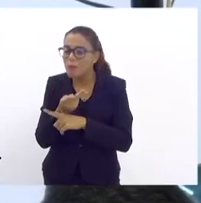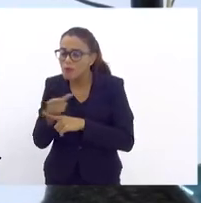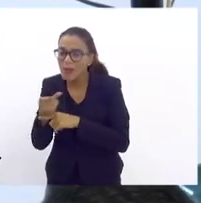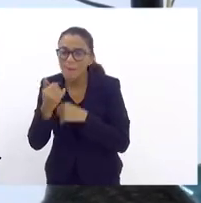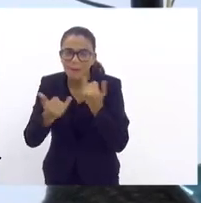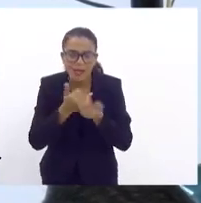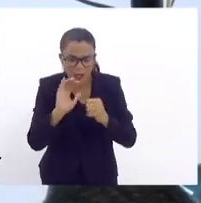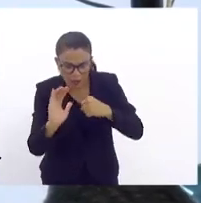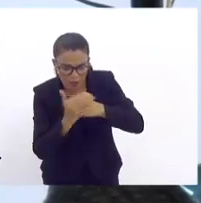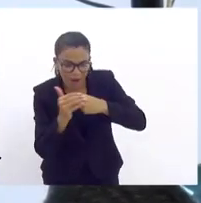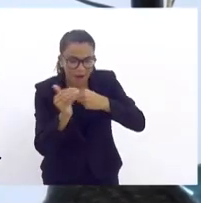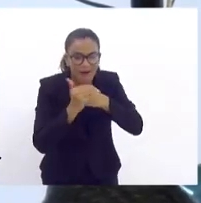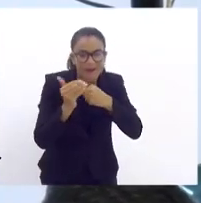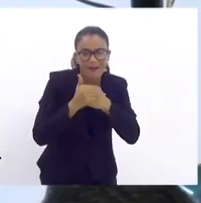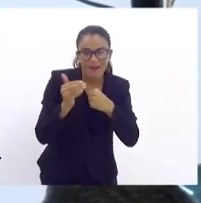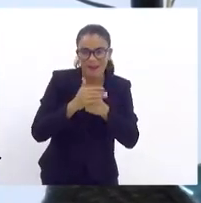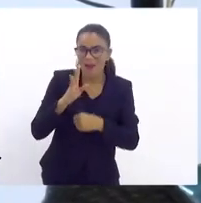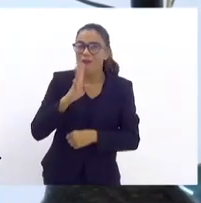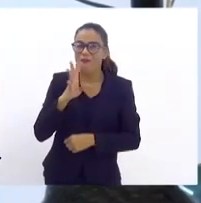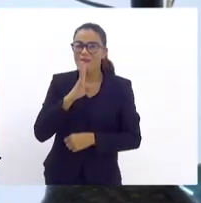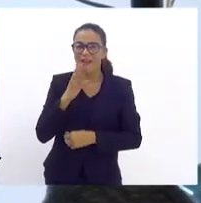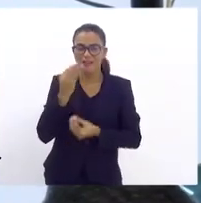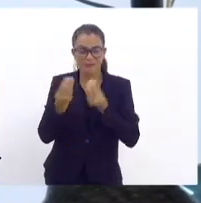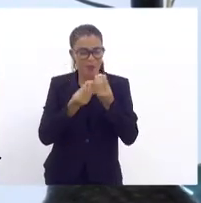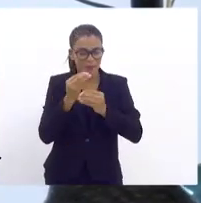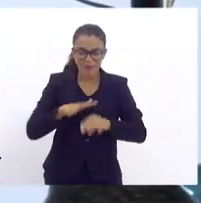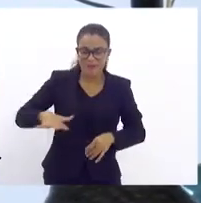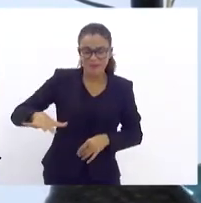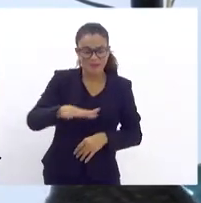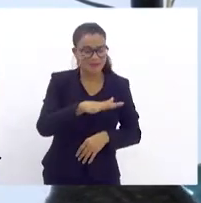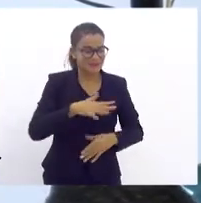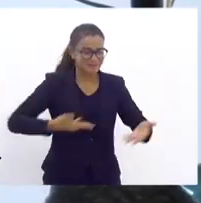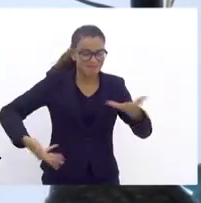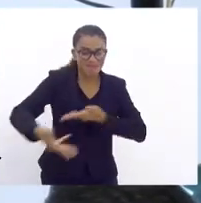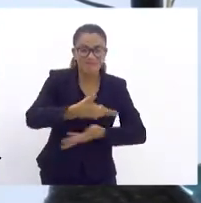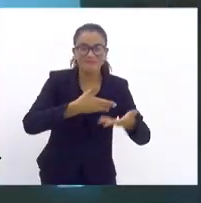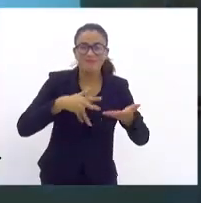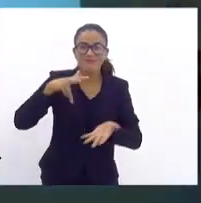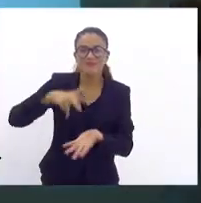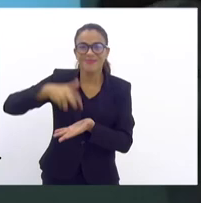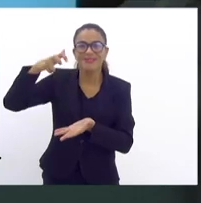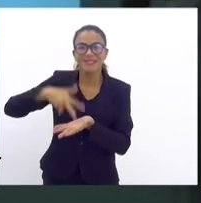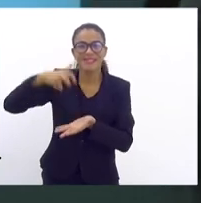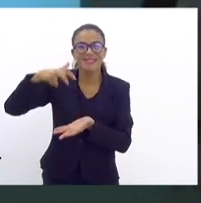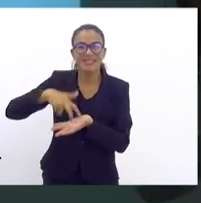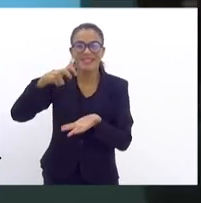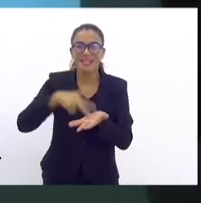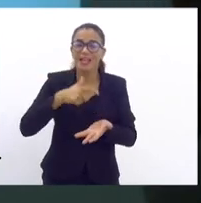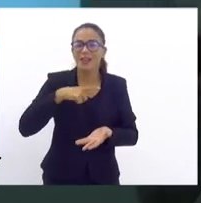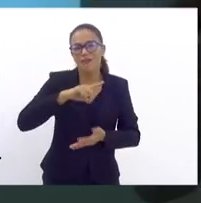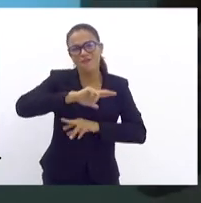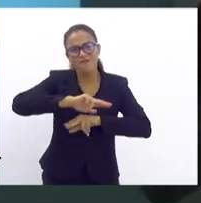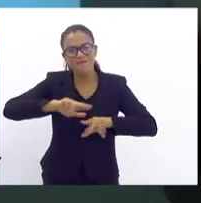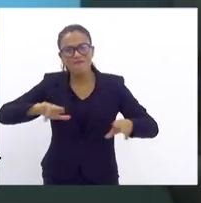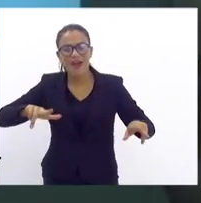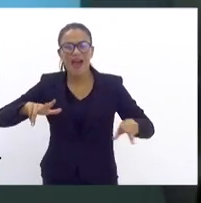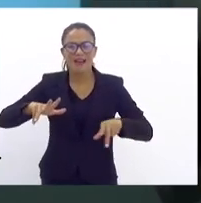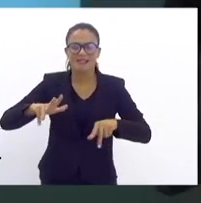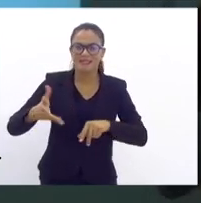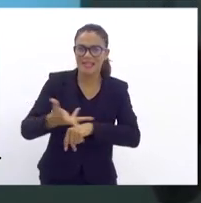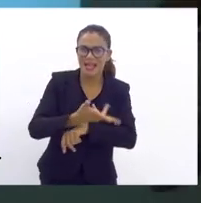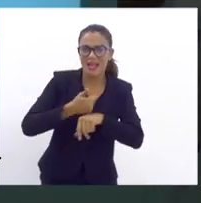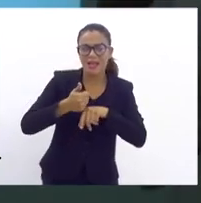estão escondidos se ela entende aí qual é o espaço que ela está interagindo E se ela gosta de pular a dica são várias habilidades aí que o